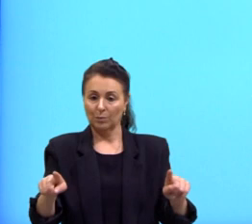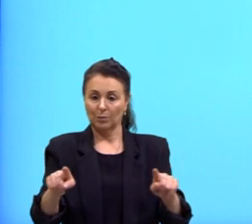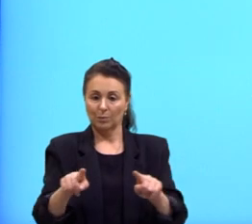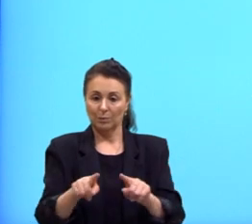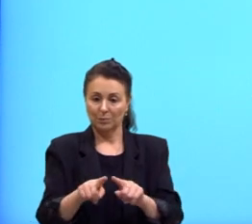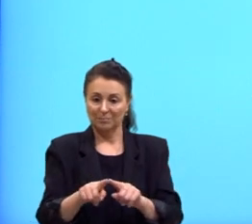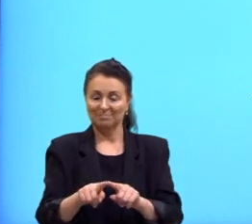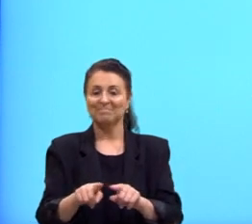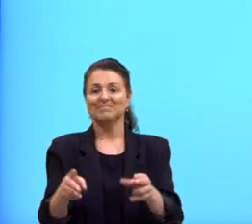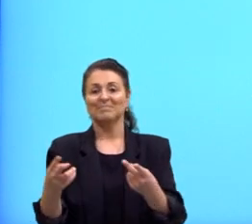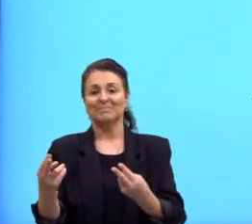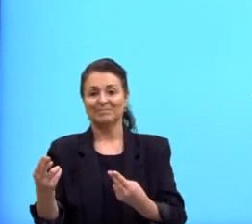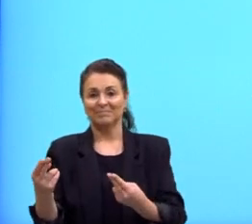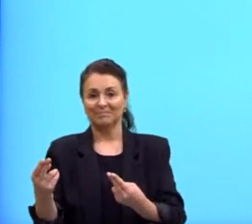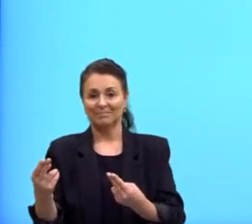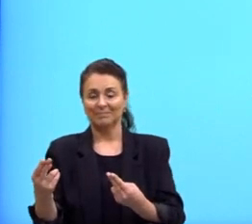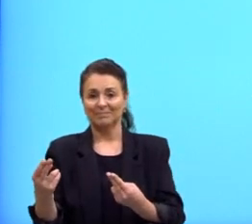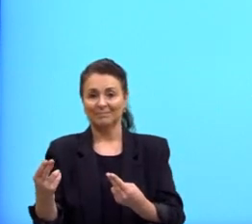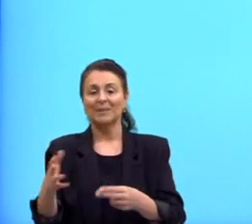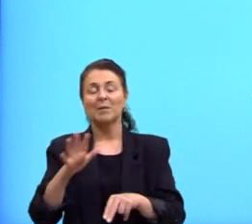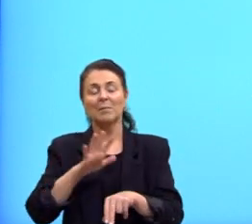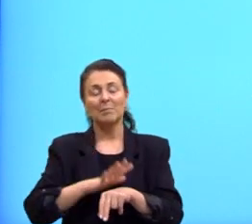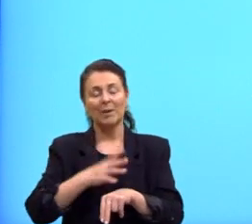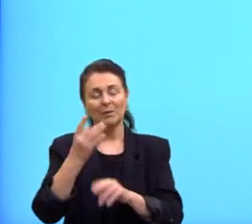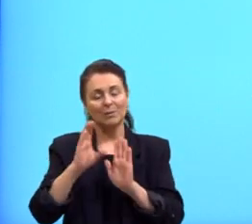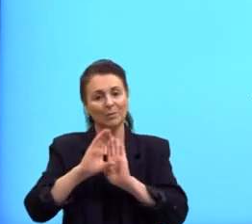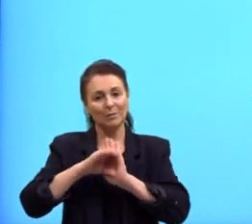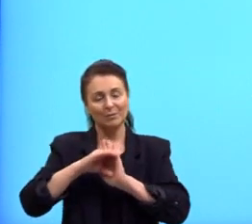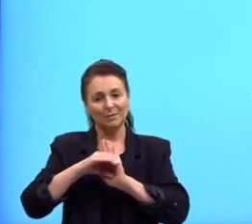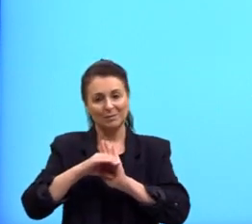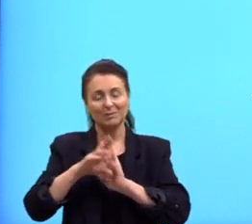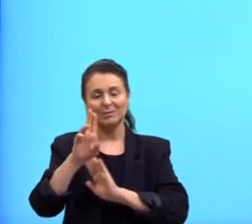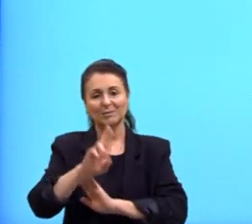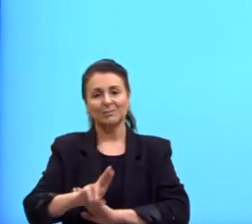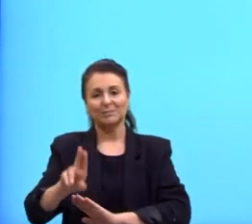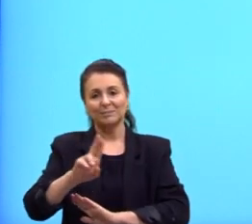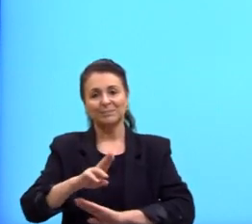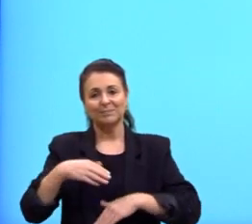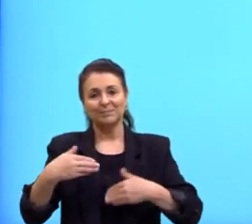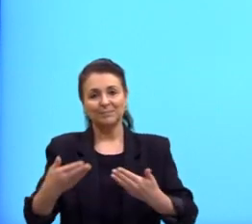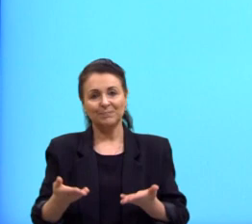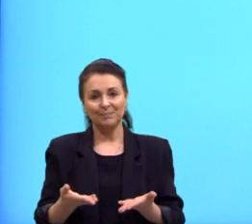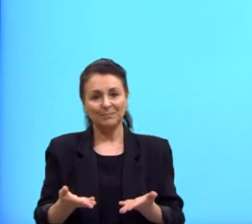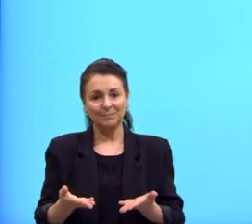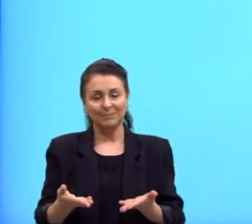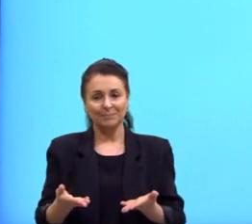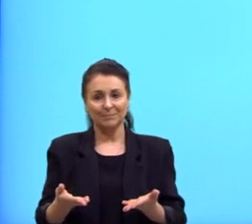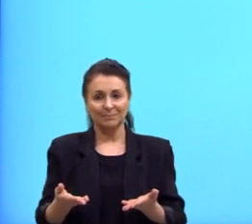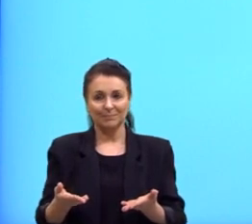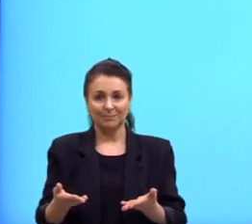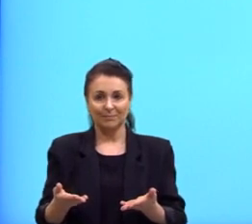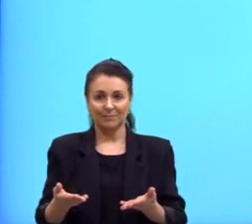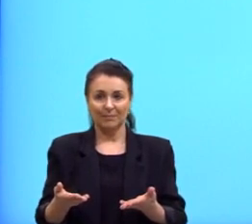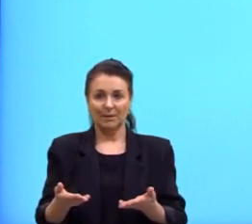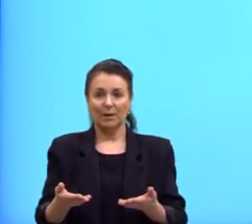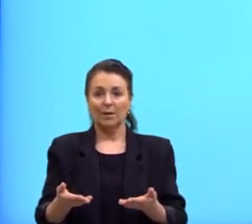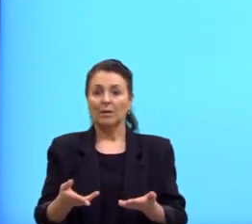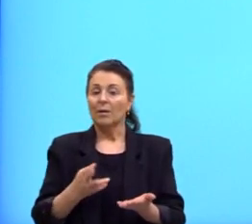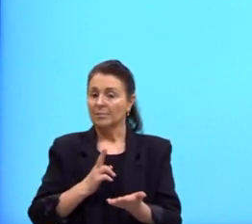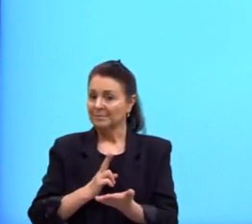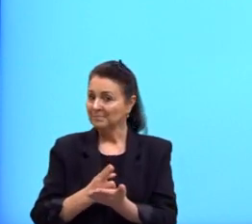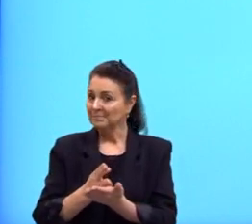semelhantes estão mais um conceito que nós aplicamos e agora aqui para a gente dar